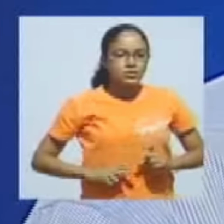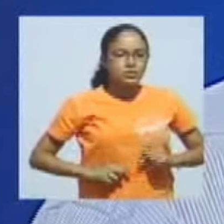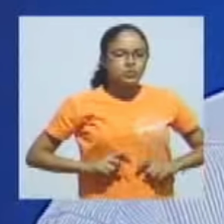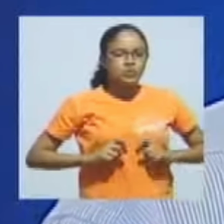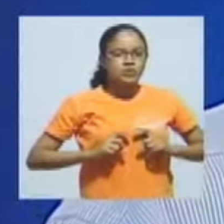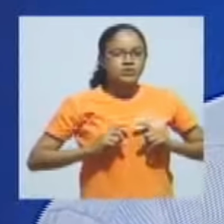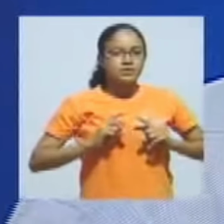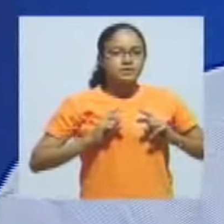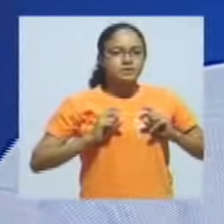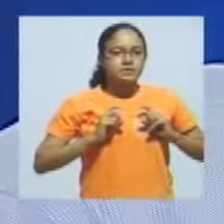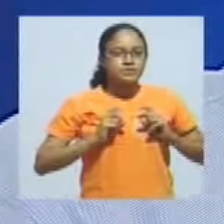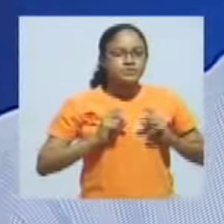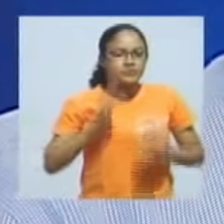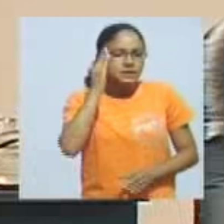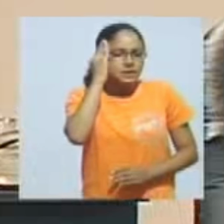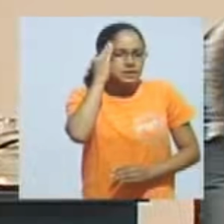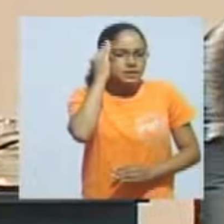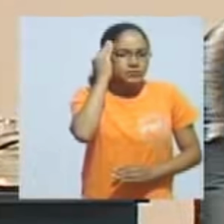nossa dignidade.